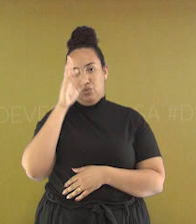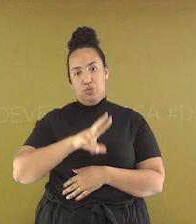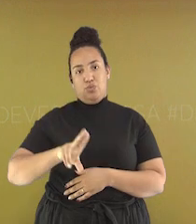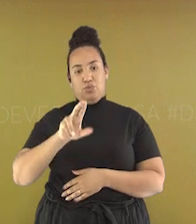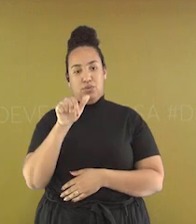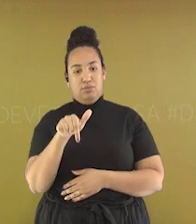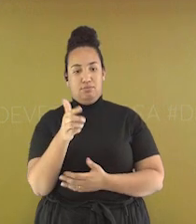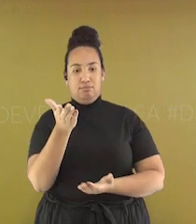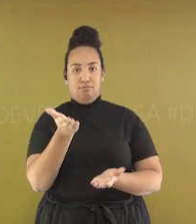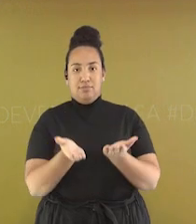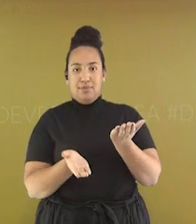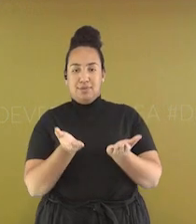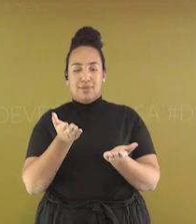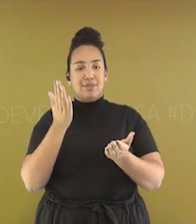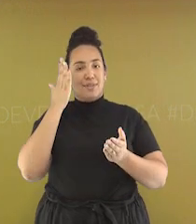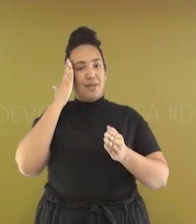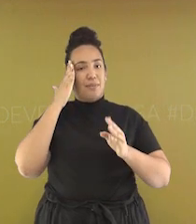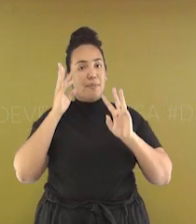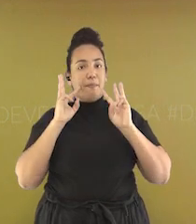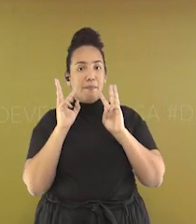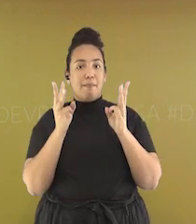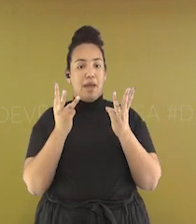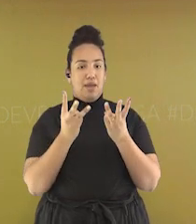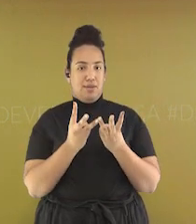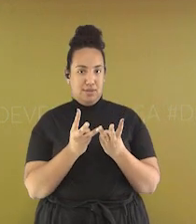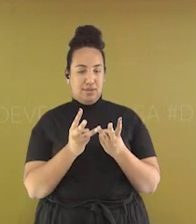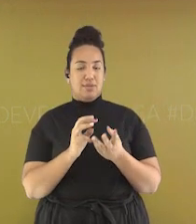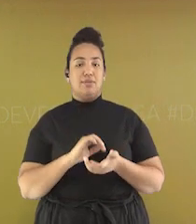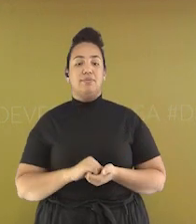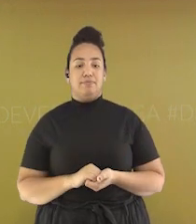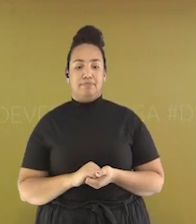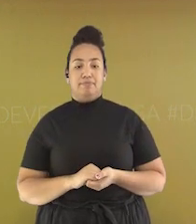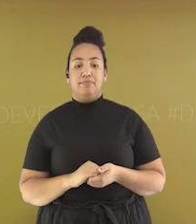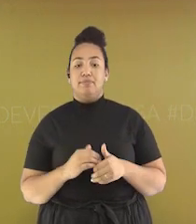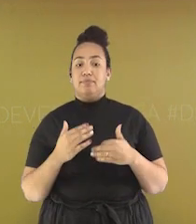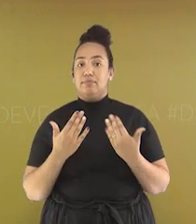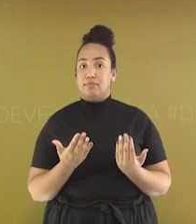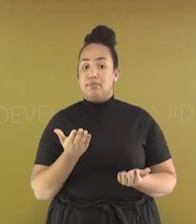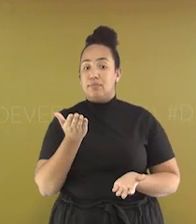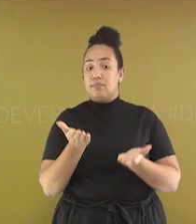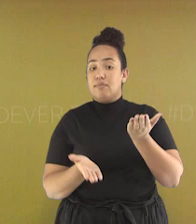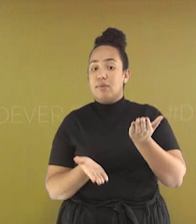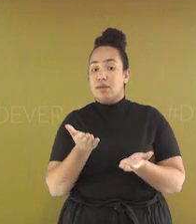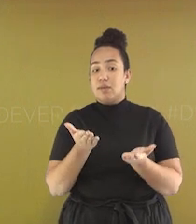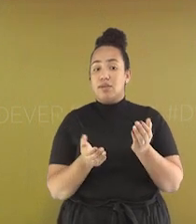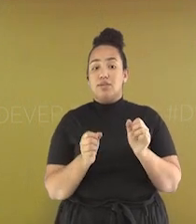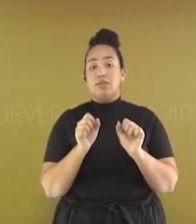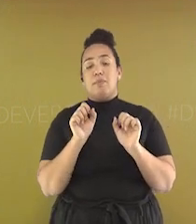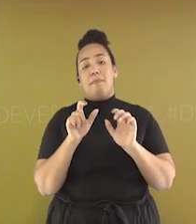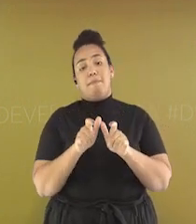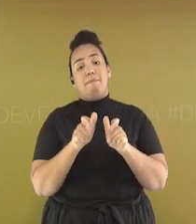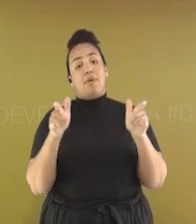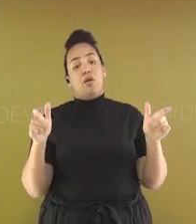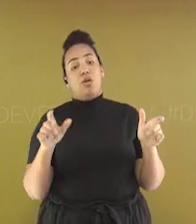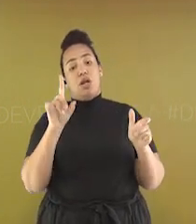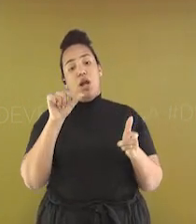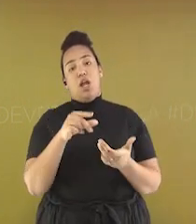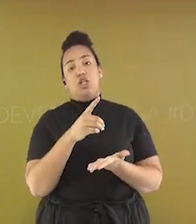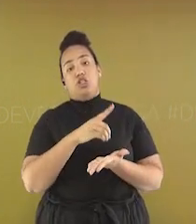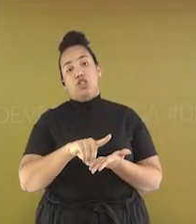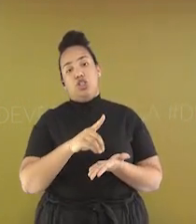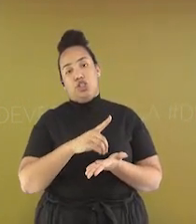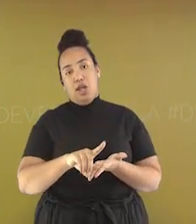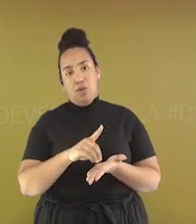atendente sempre usa a balança para medir a massa desses produtos. Geralmente, essas balanças são